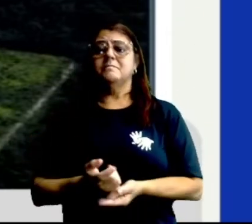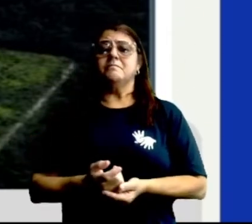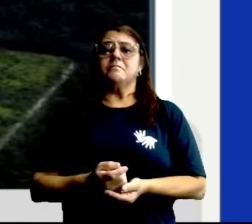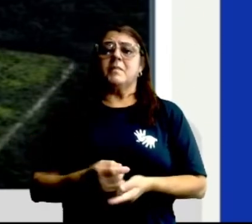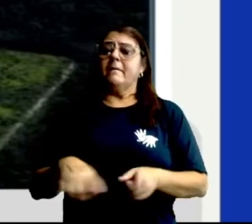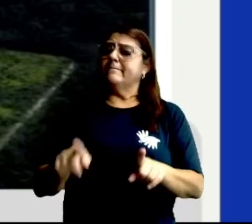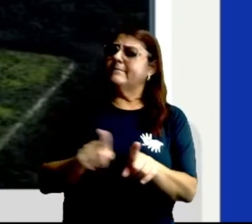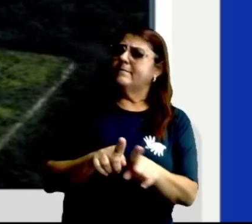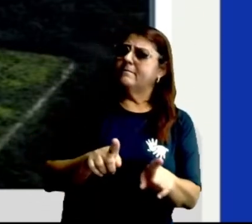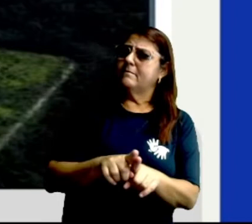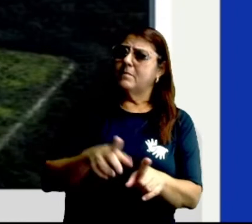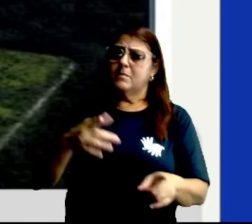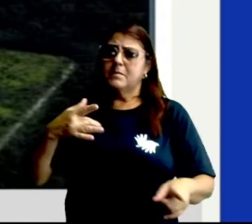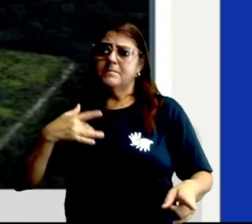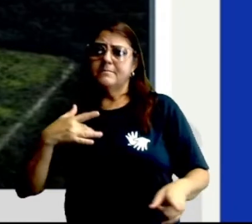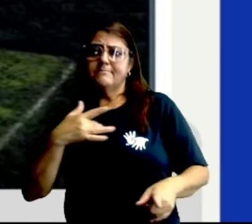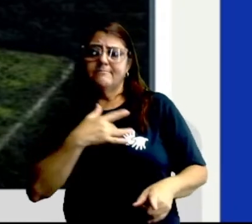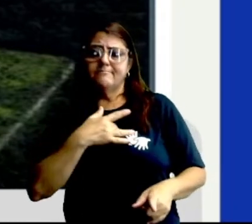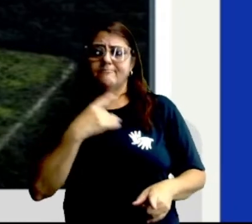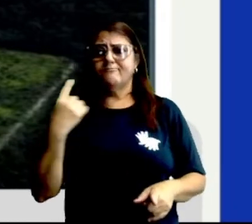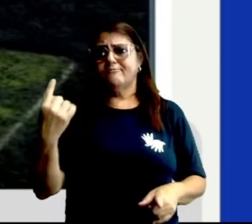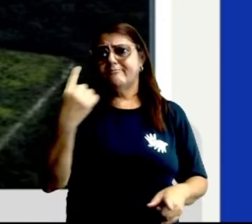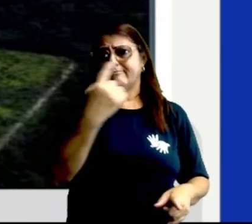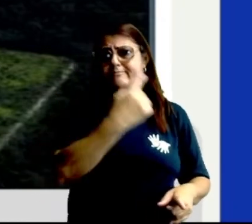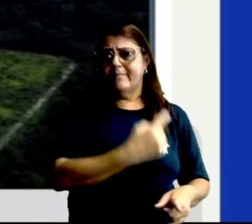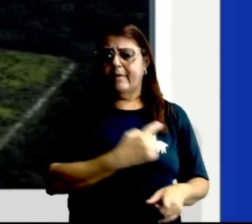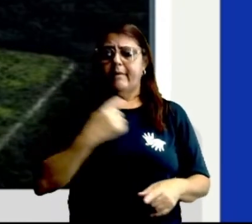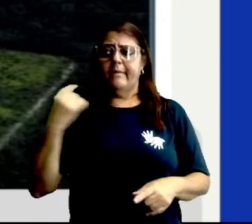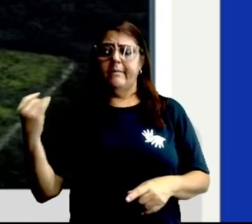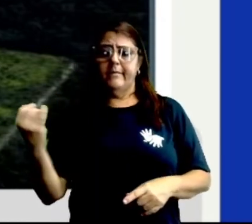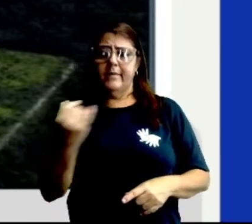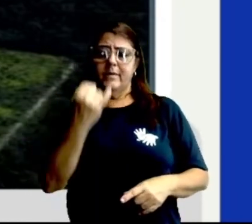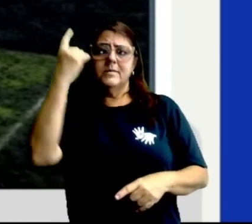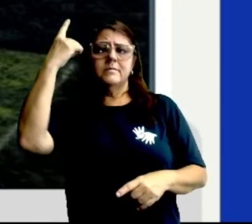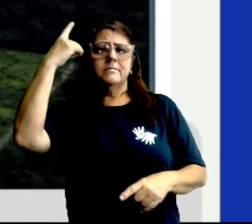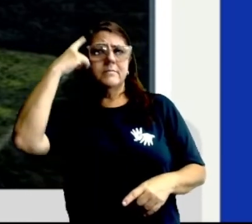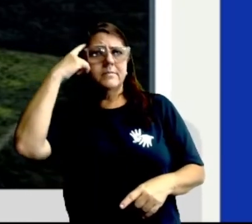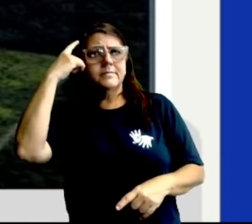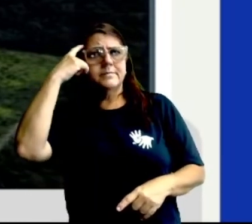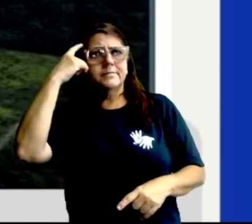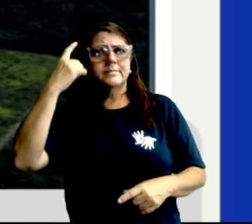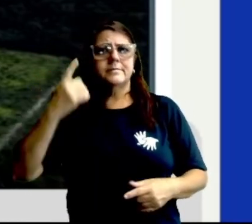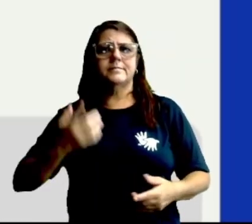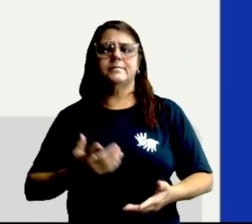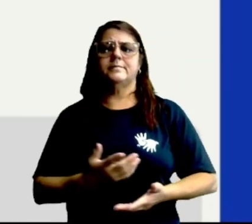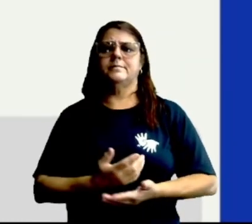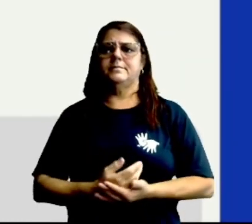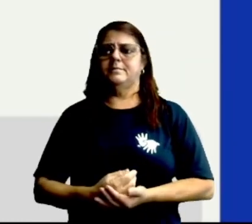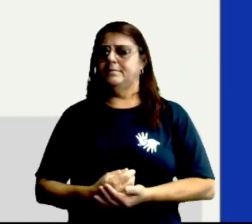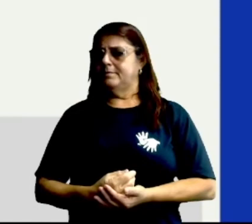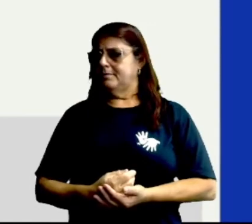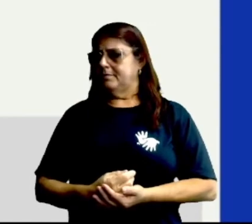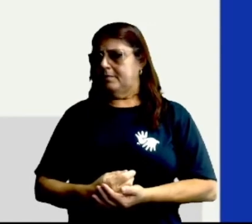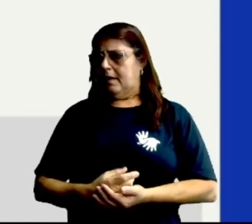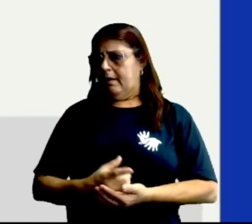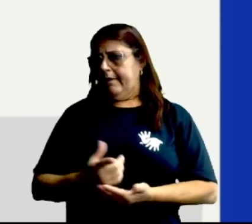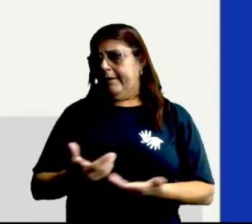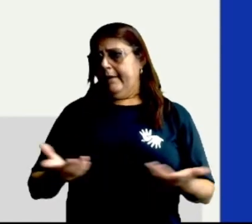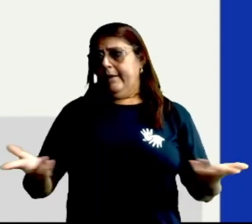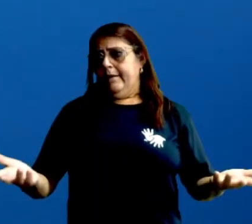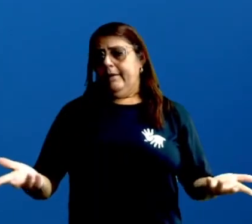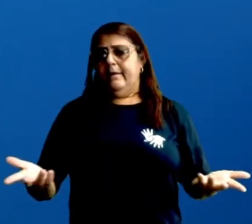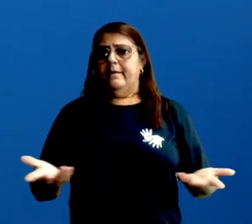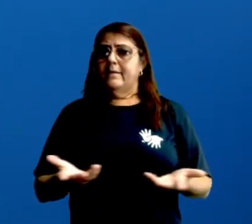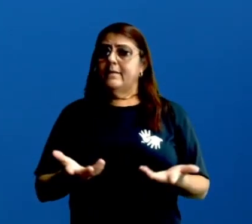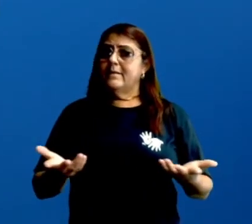que dependem do nosso dia a dia né então é isso aí e está também E